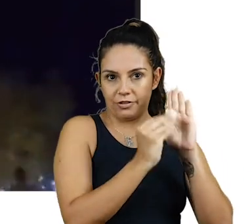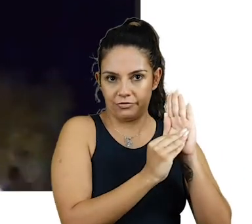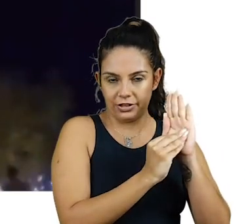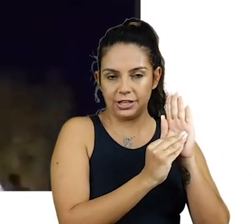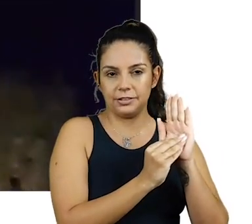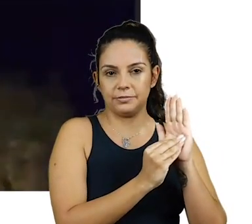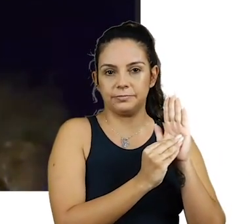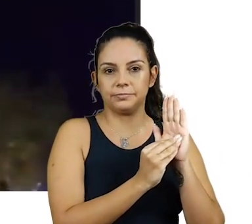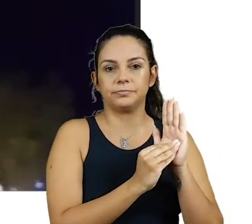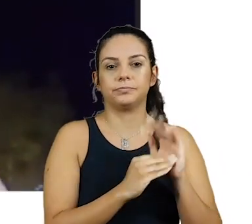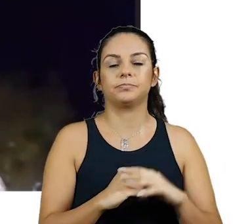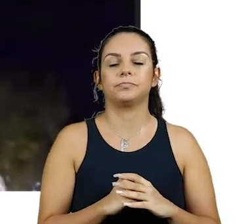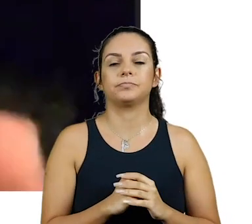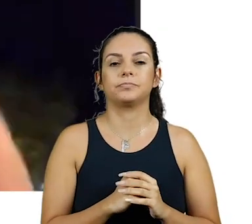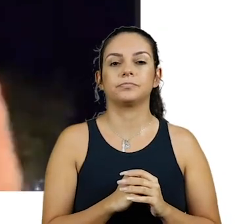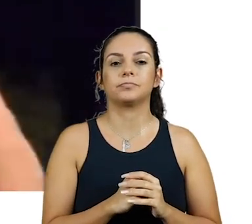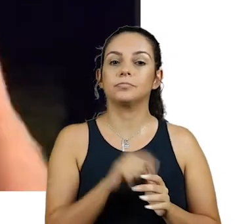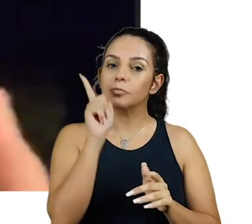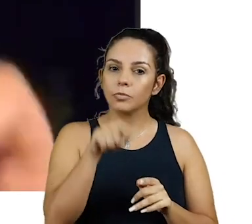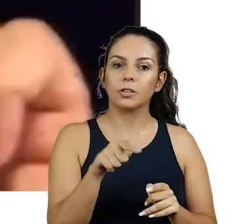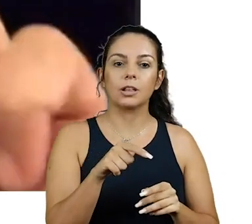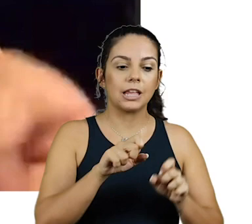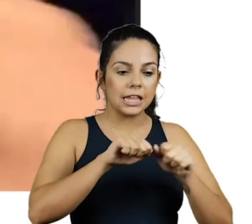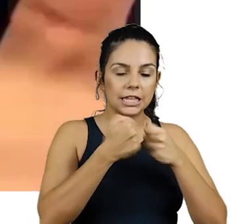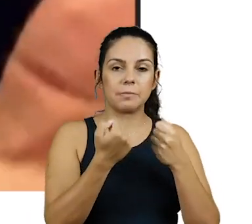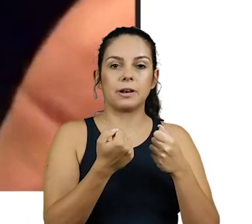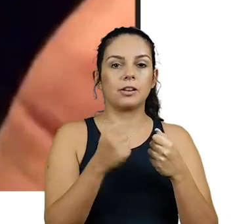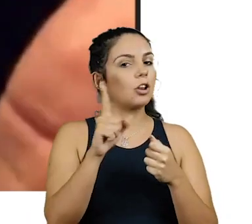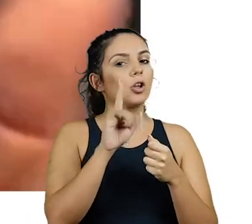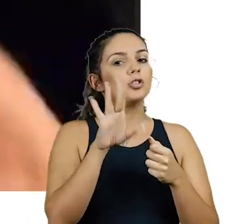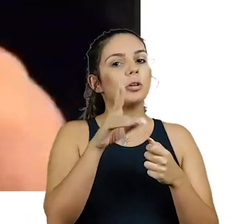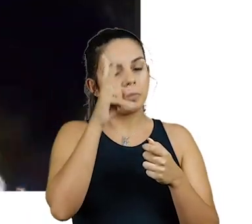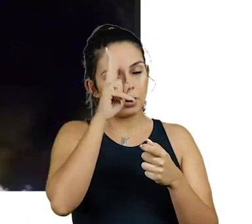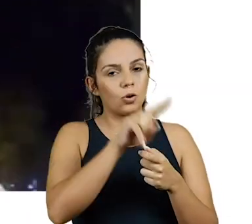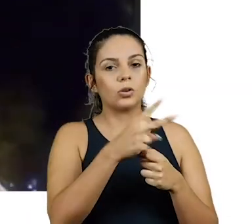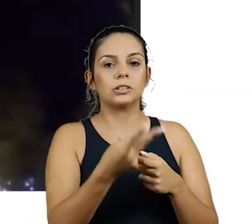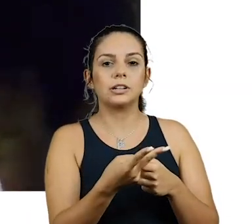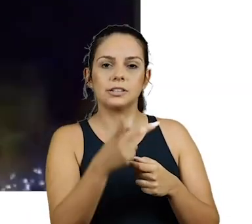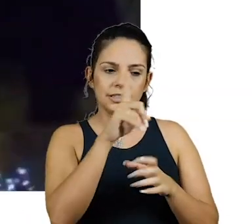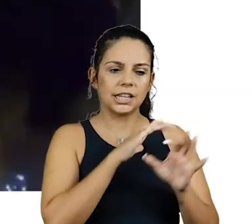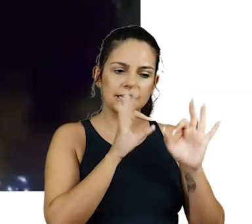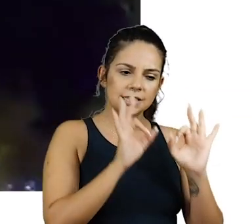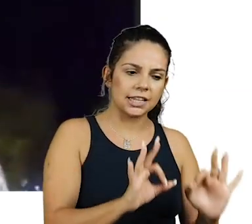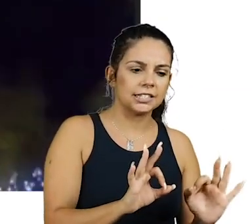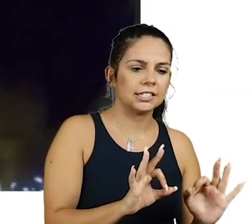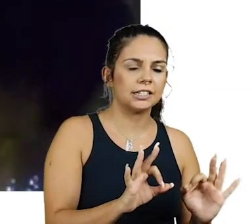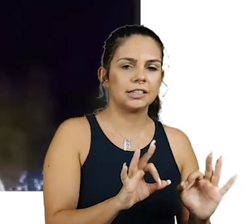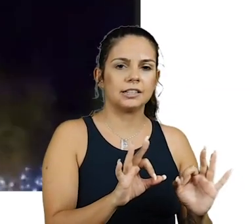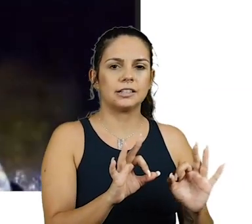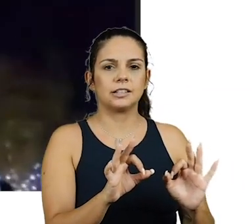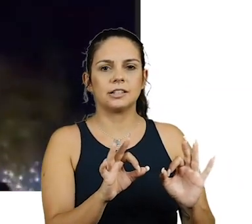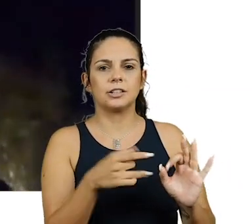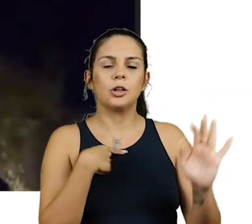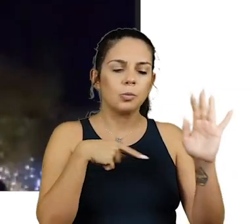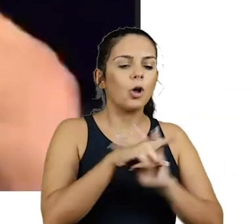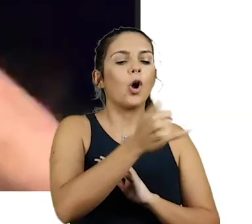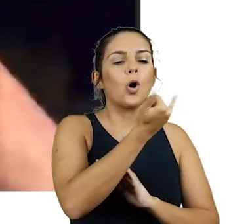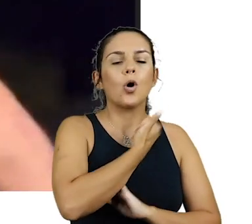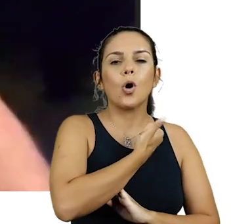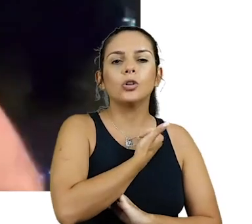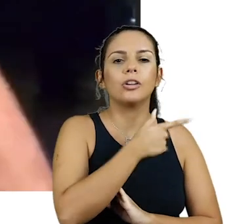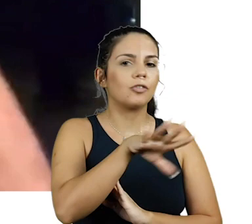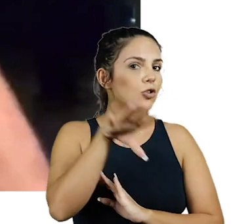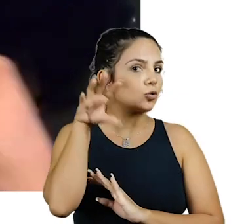agora nessa categoria, é quebrar, mas não para contrariar ela. Você tem certeza? Mas, Elza, me conta assim,